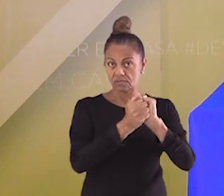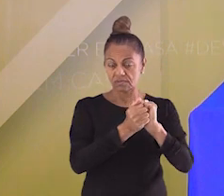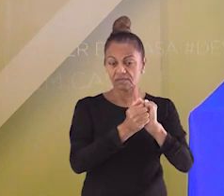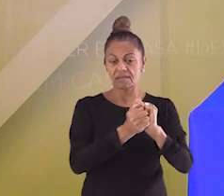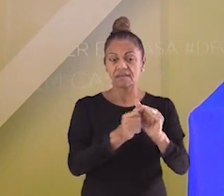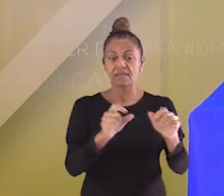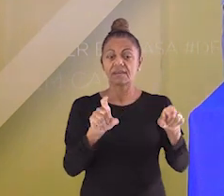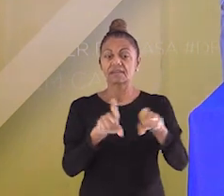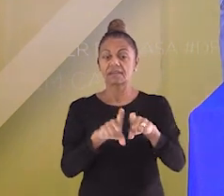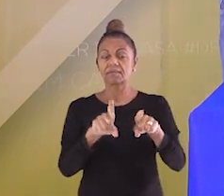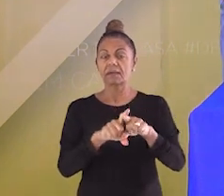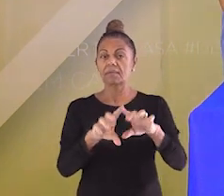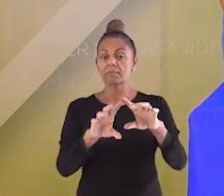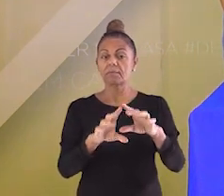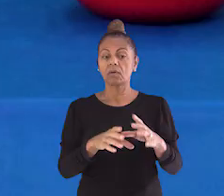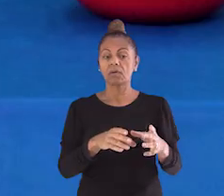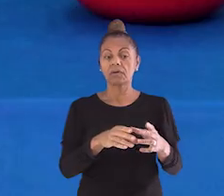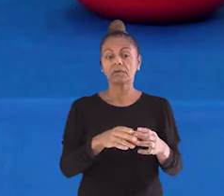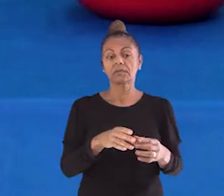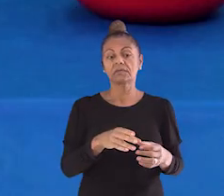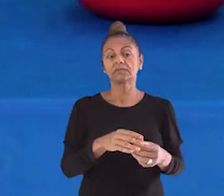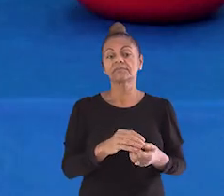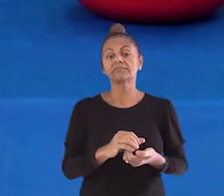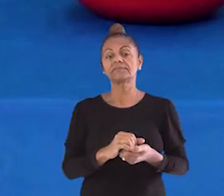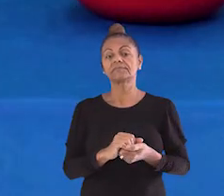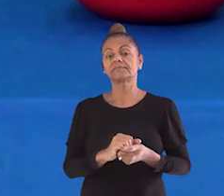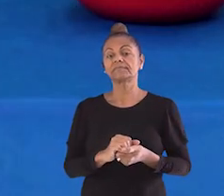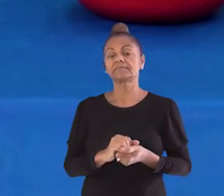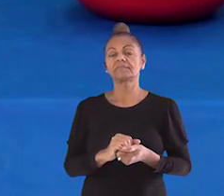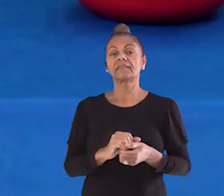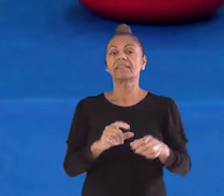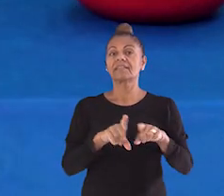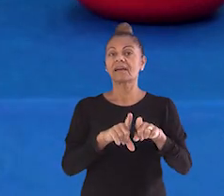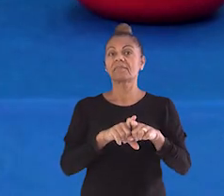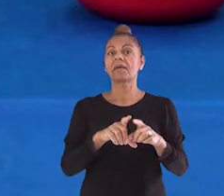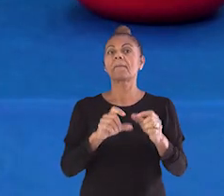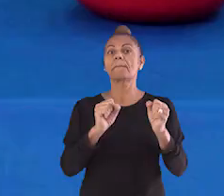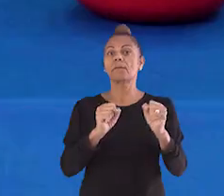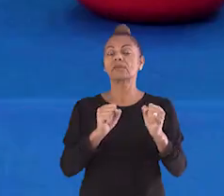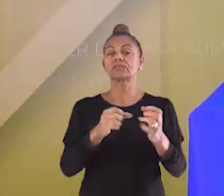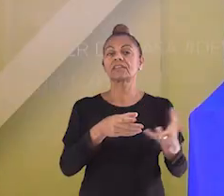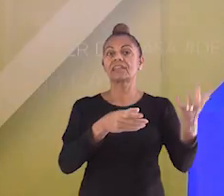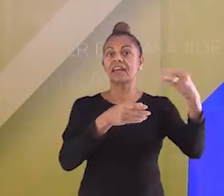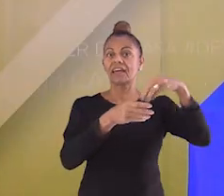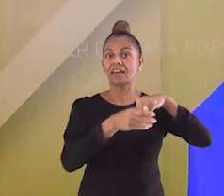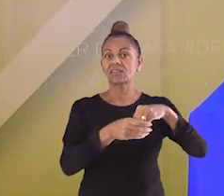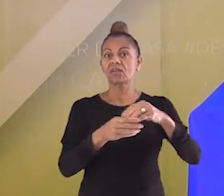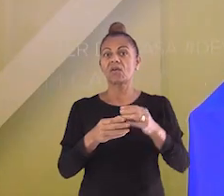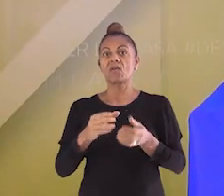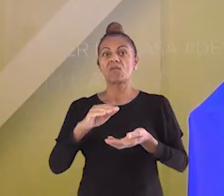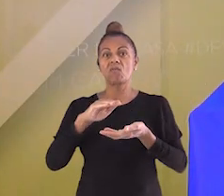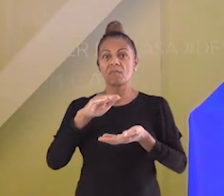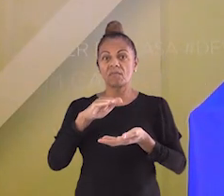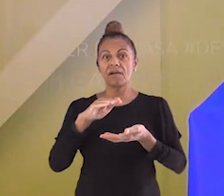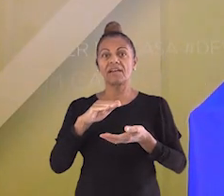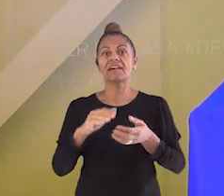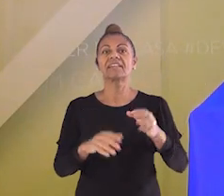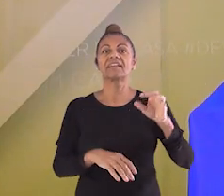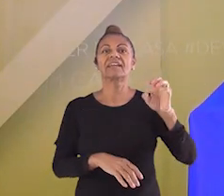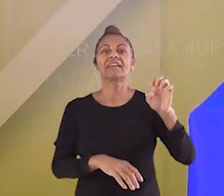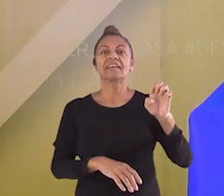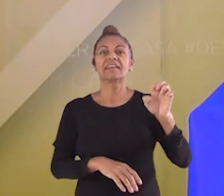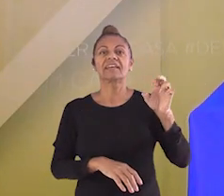arroz. Inclusive, você pode também adicionar, já que o nome é arroz com ervilhas, uma lata de ervilha,